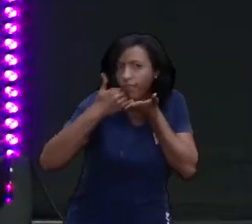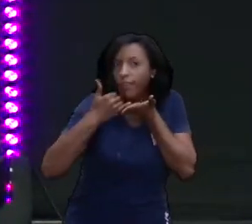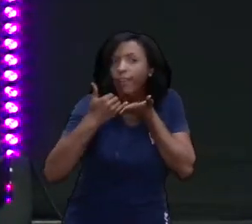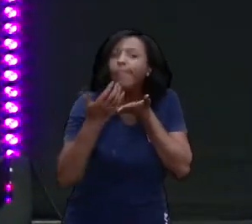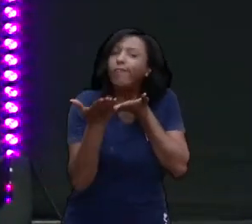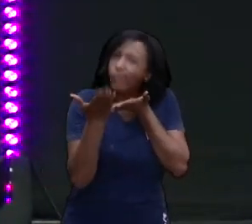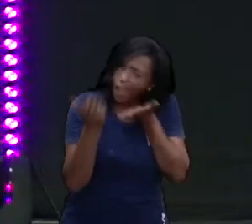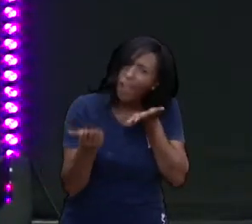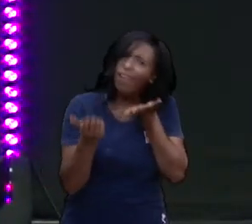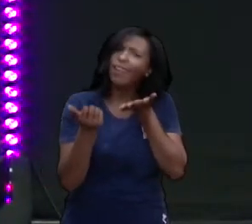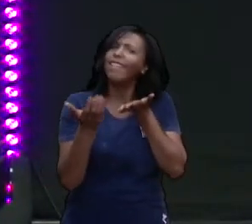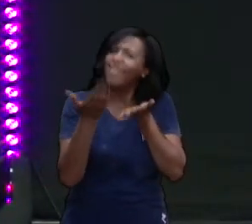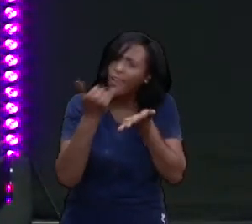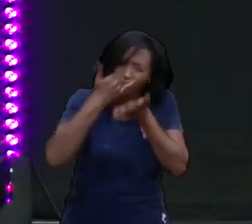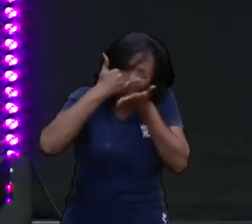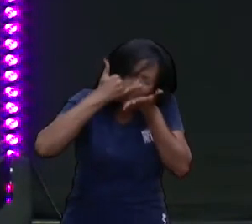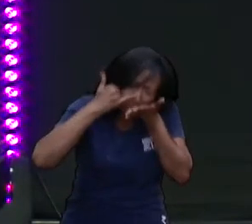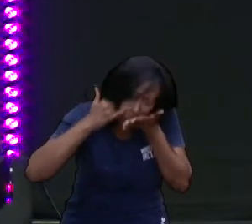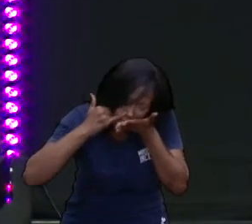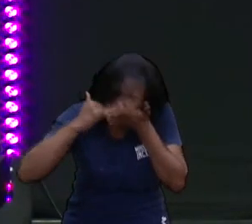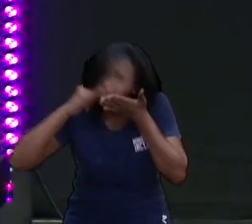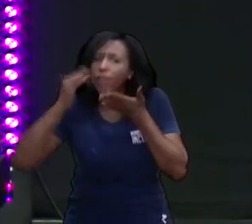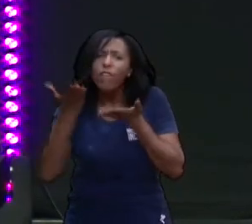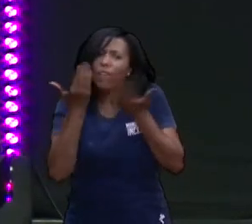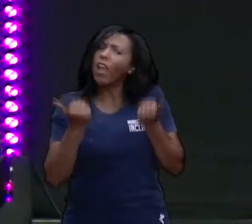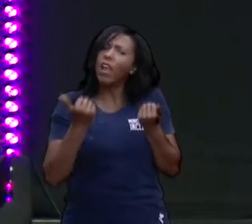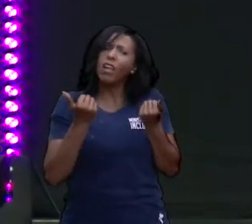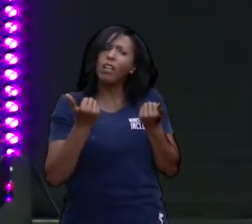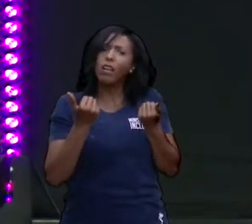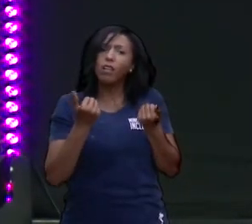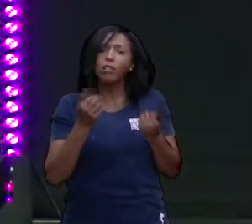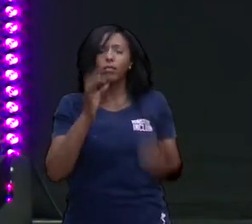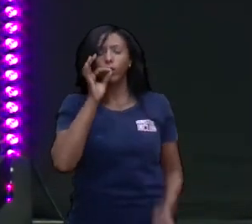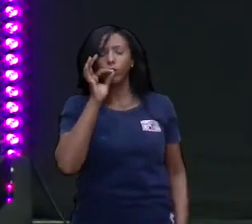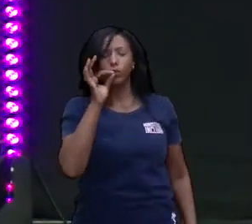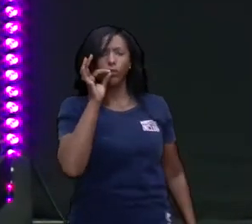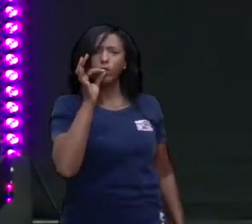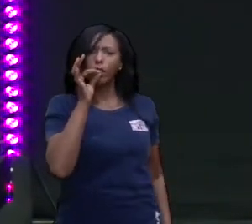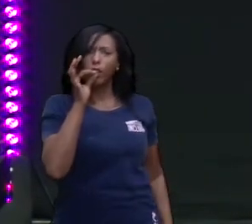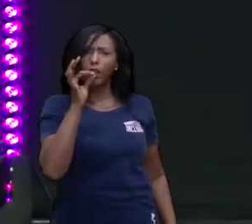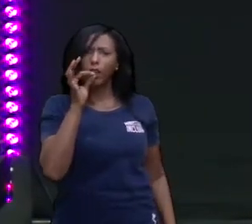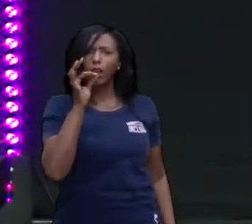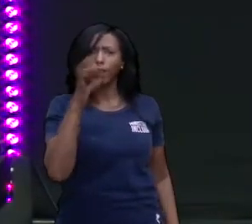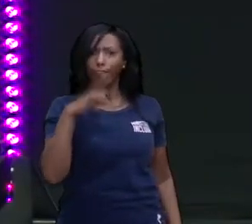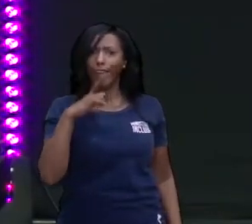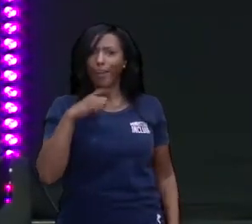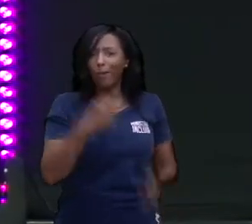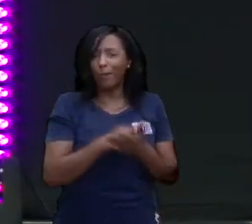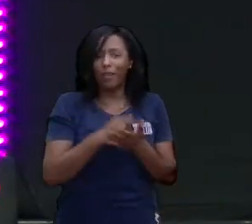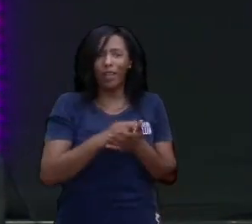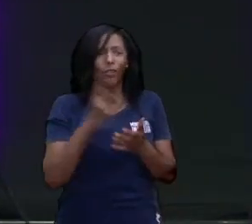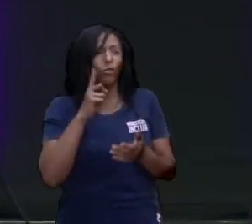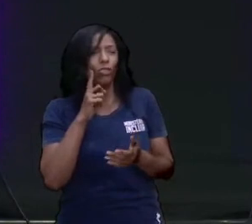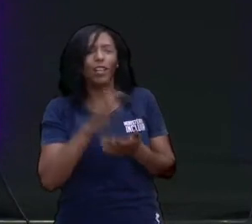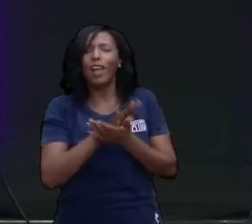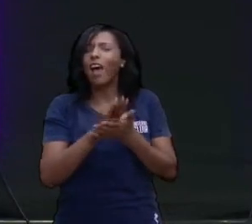droga droga tudo e o baco-baco eu não vesti não não vestia